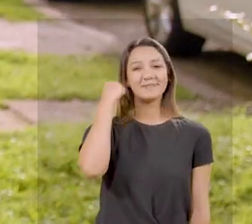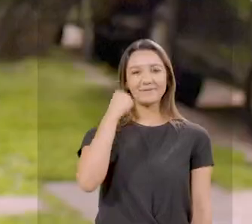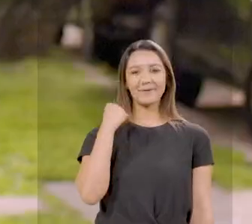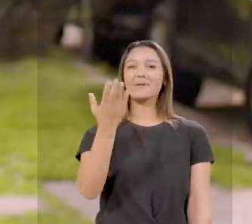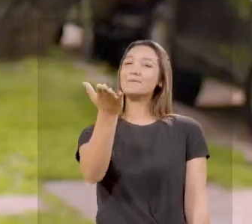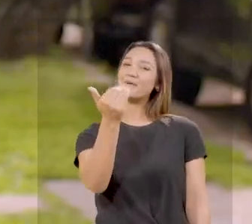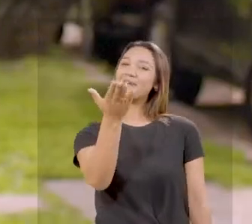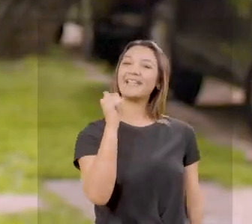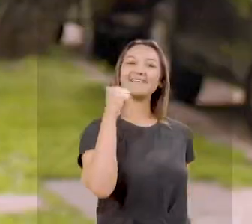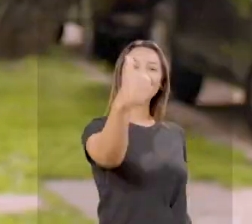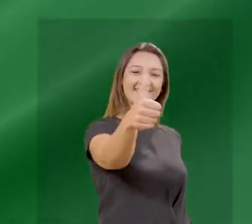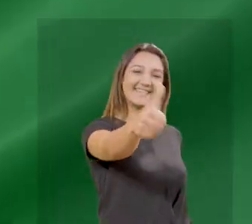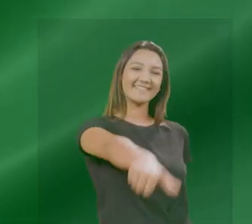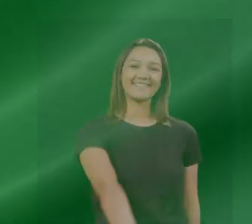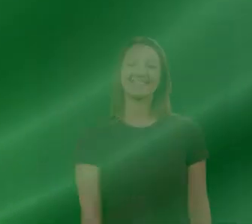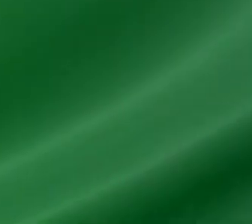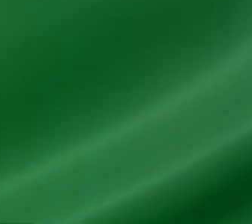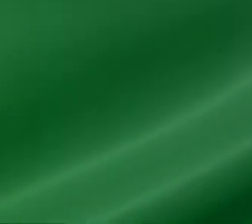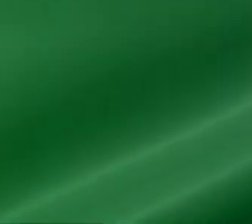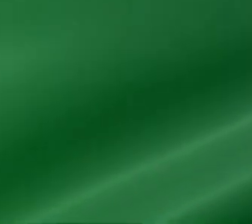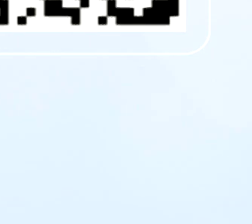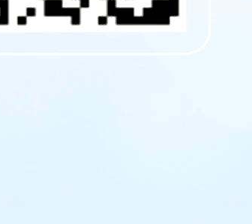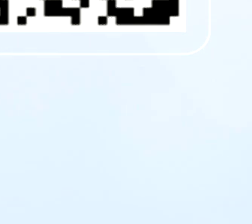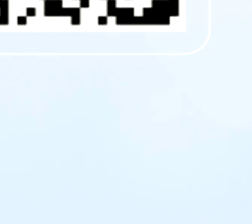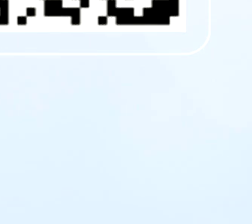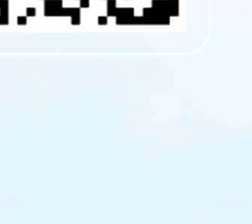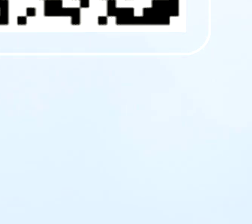senadora. Bora lá, Tchê! É 111!